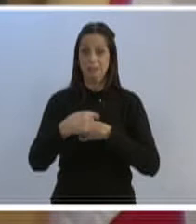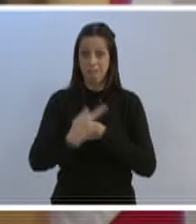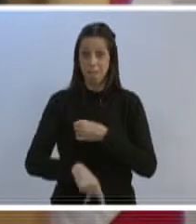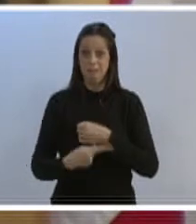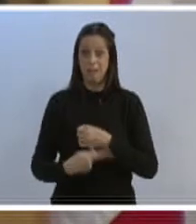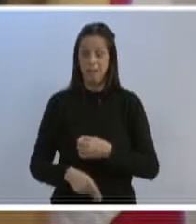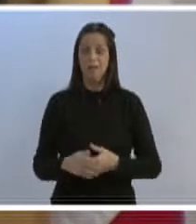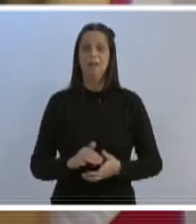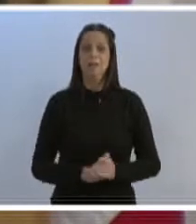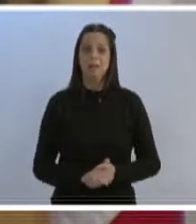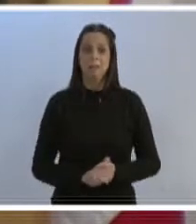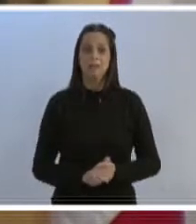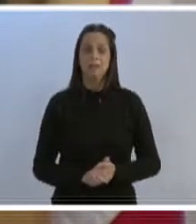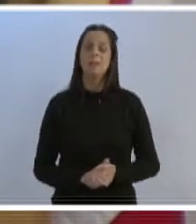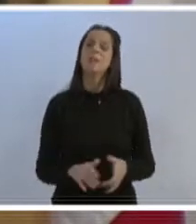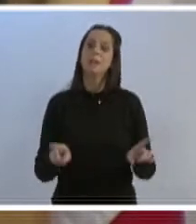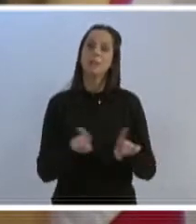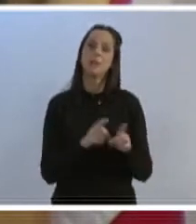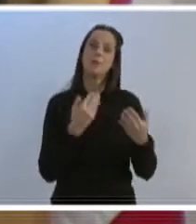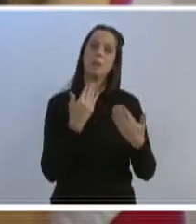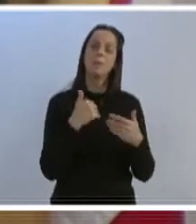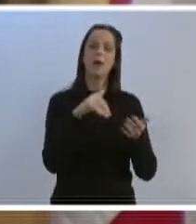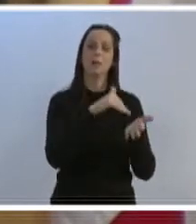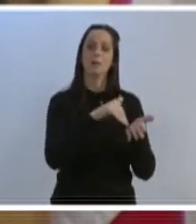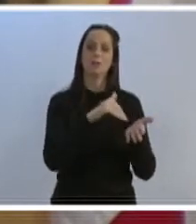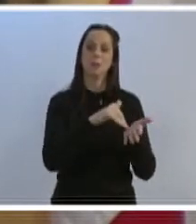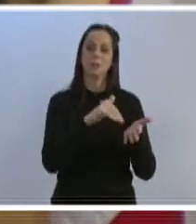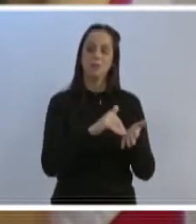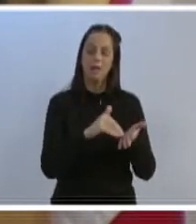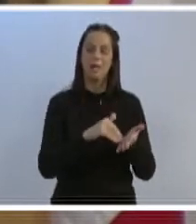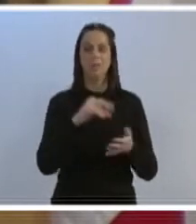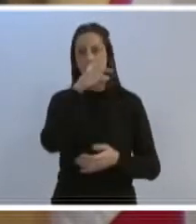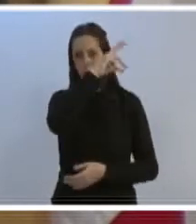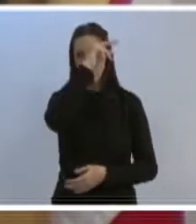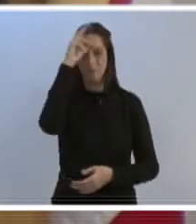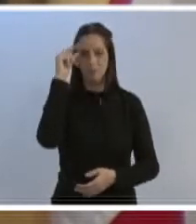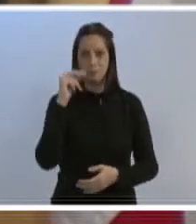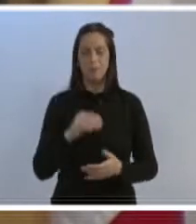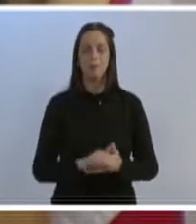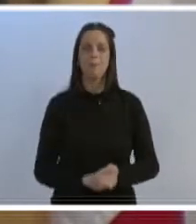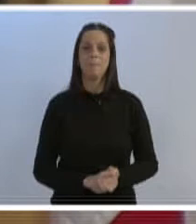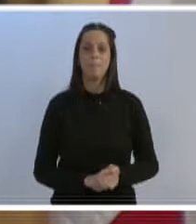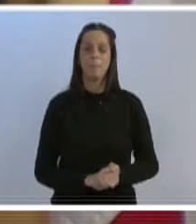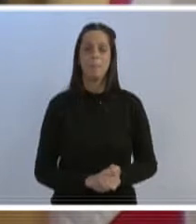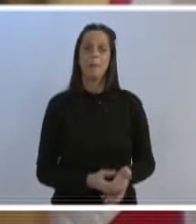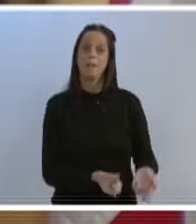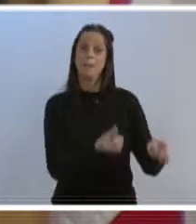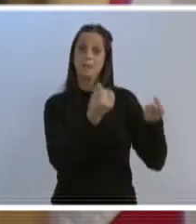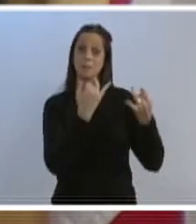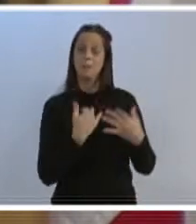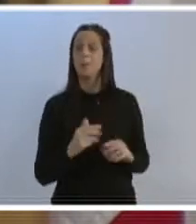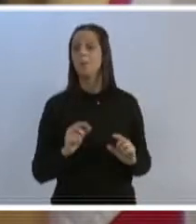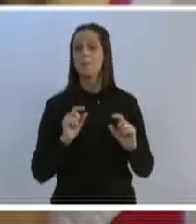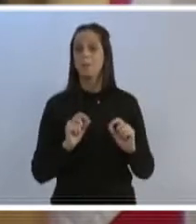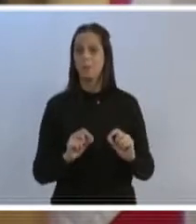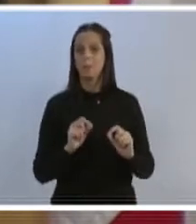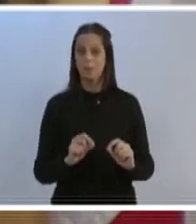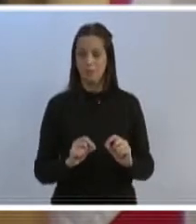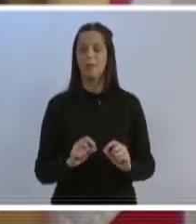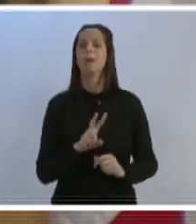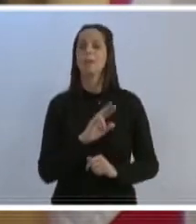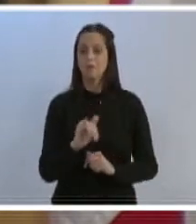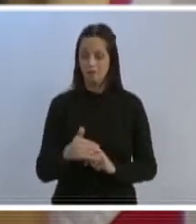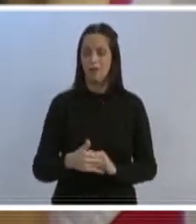diferente também com o secretário do poder executivo ea uma demanda com relação às faixas